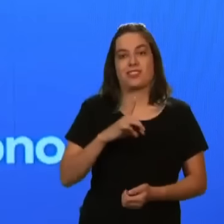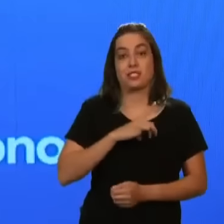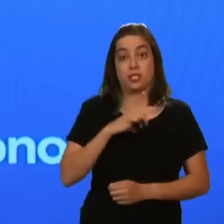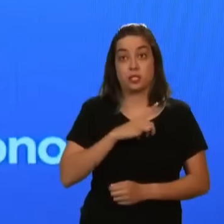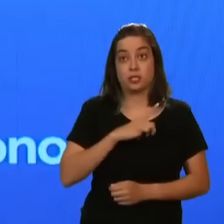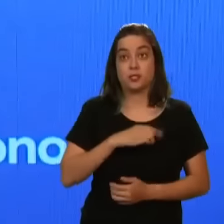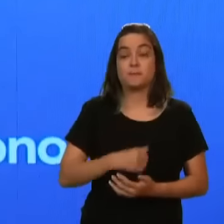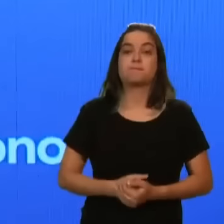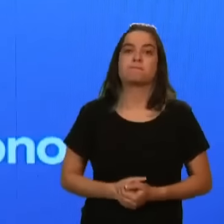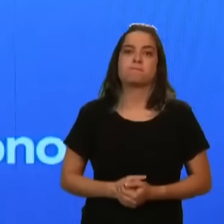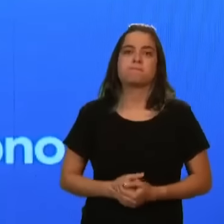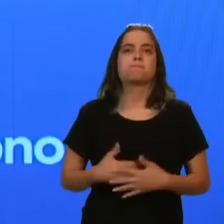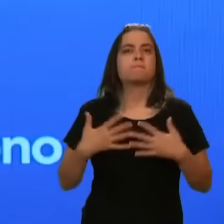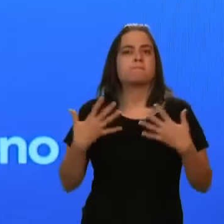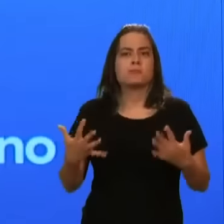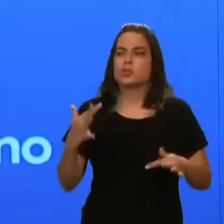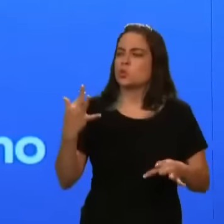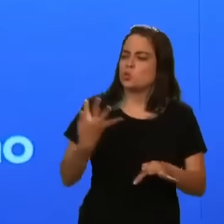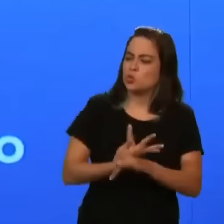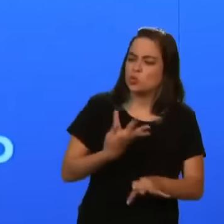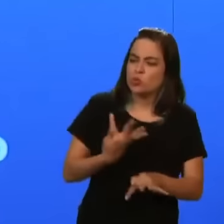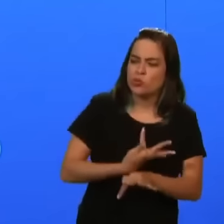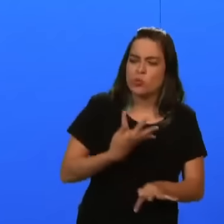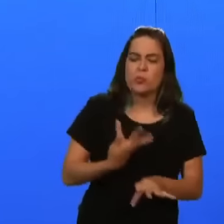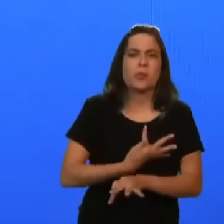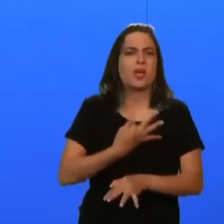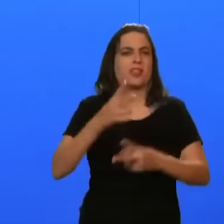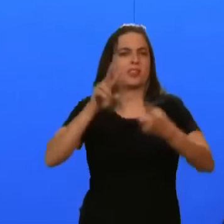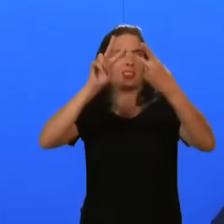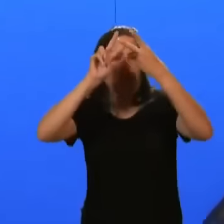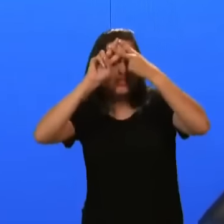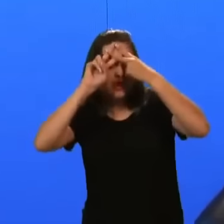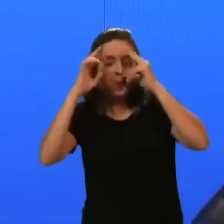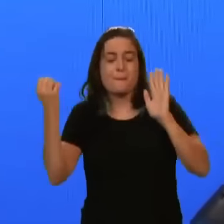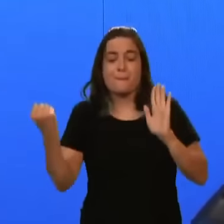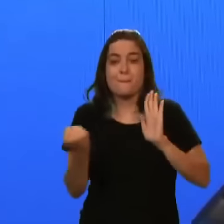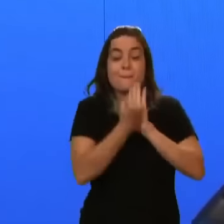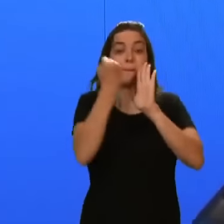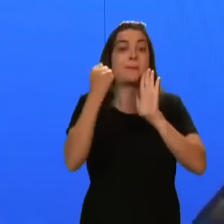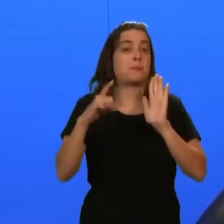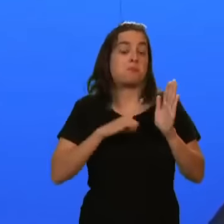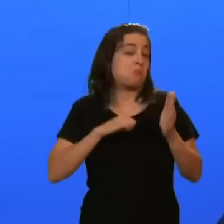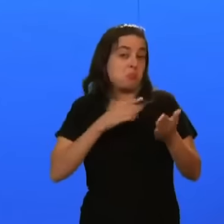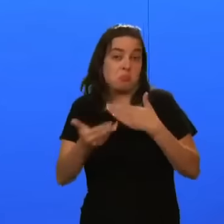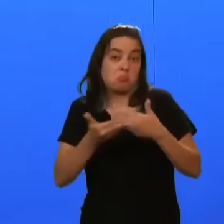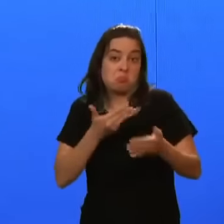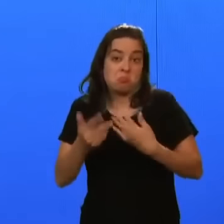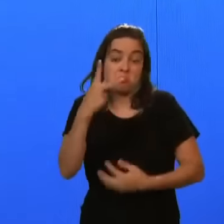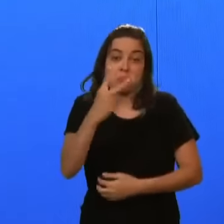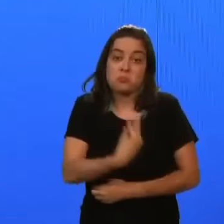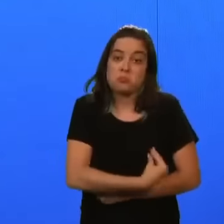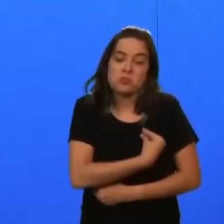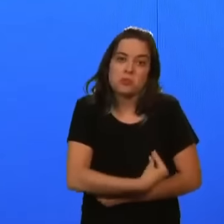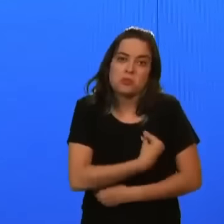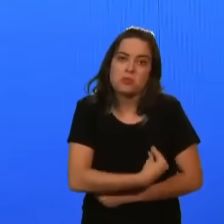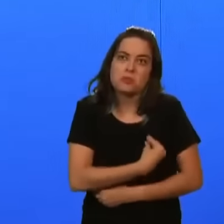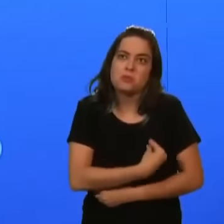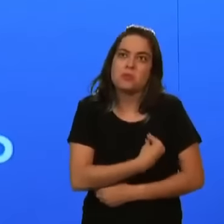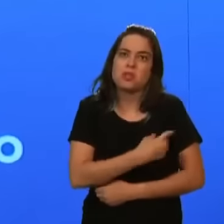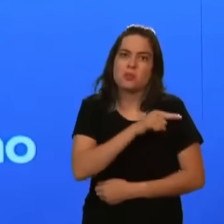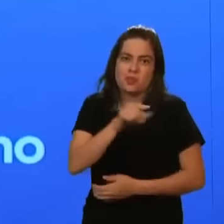Eu declaro também que as suas dores, seus traumas, as suas marcas, sejam eles quais foram, não vão